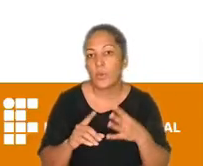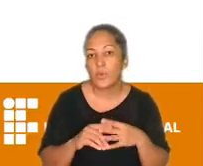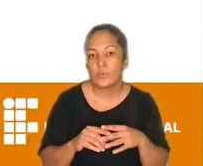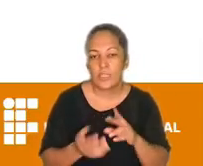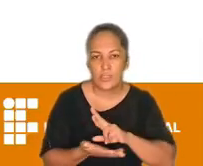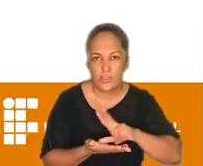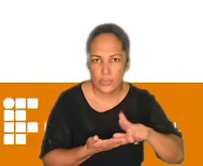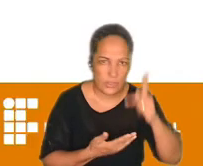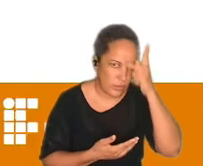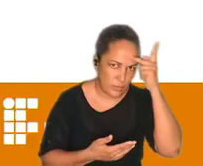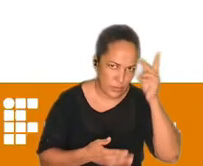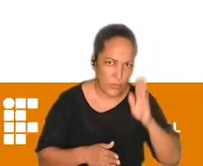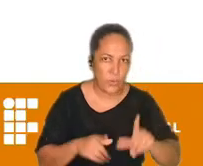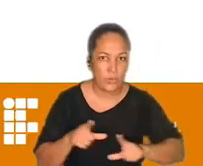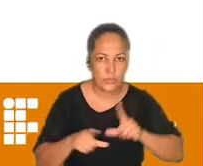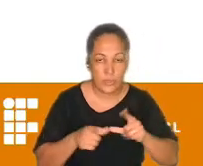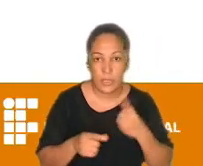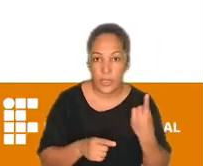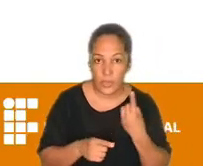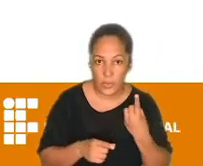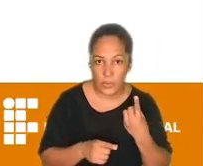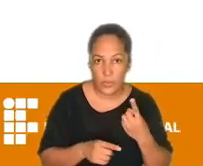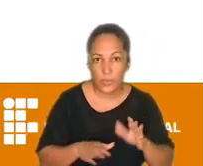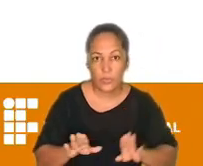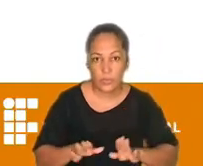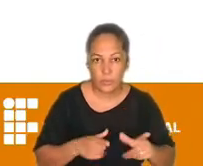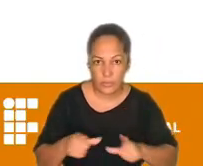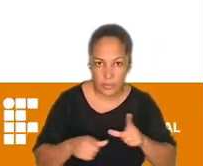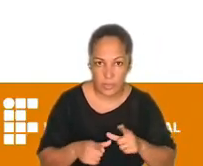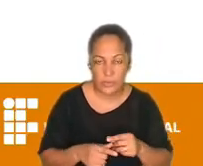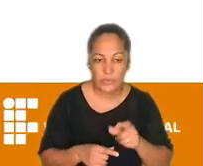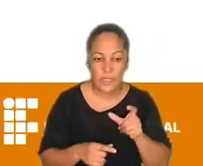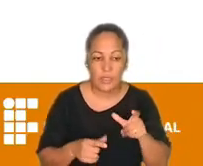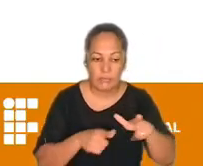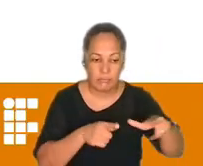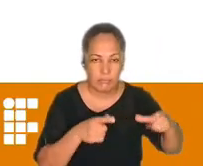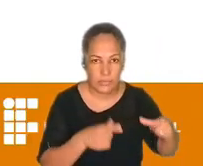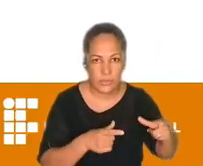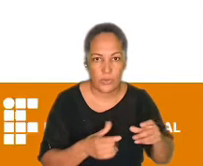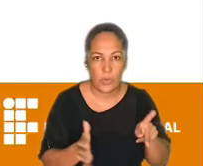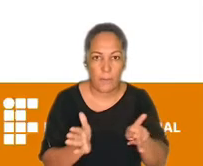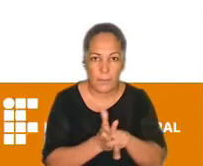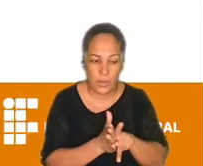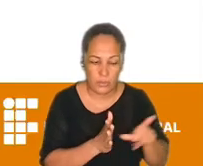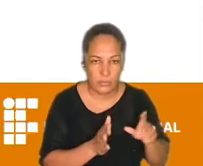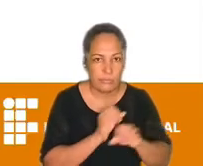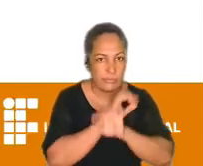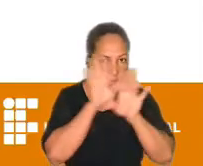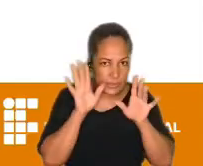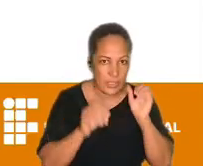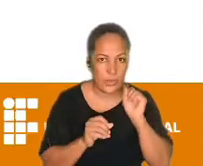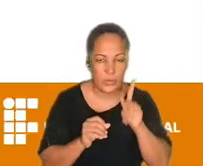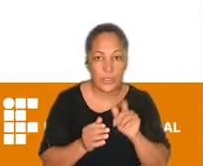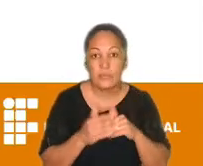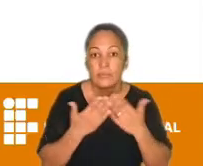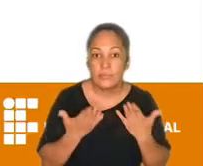funcionários e um funcionário está relacionado a um setor específico. Ok? Está claro isso? Muito bem. Então, setor